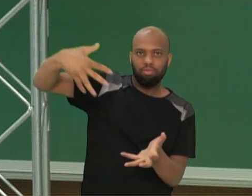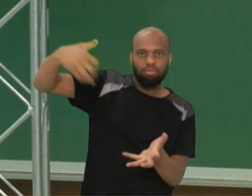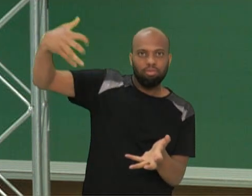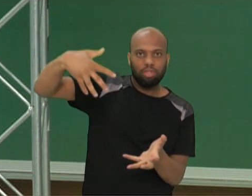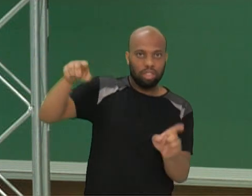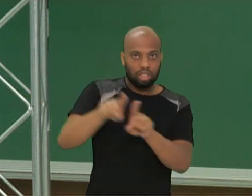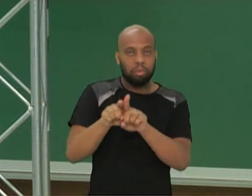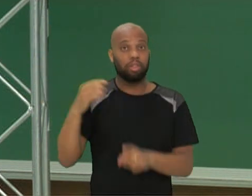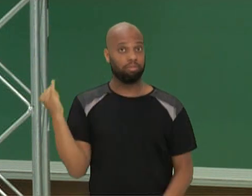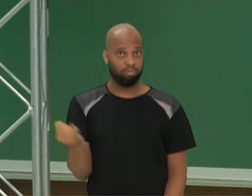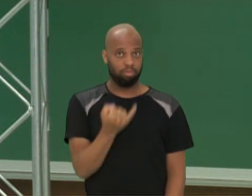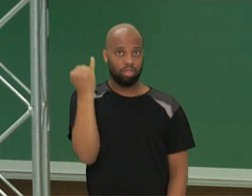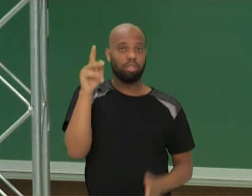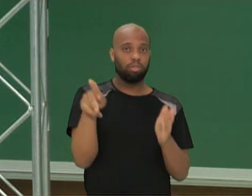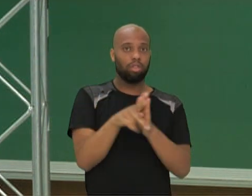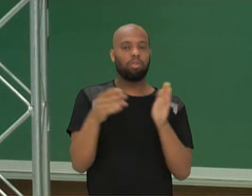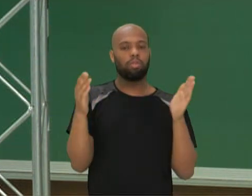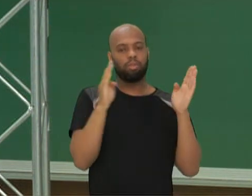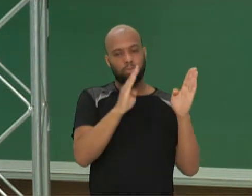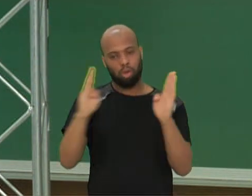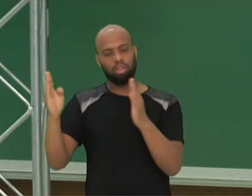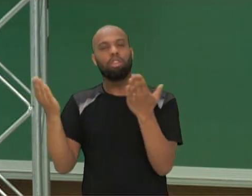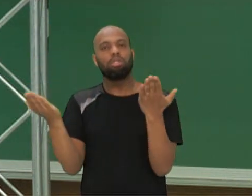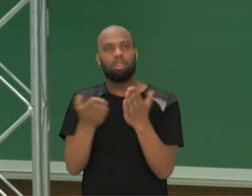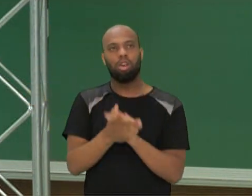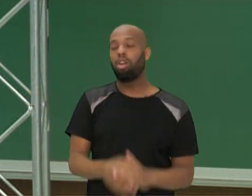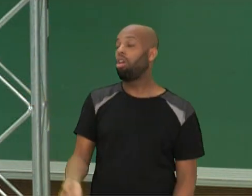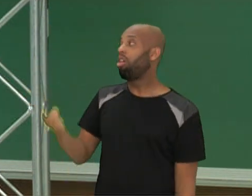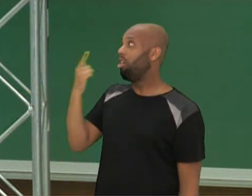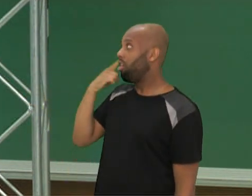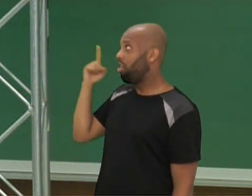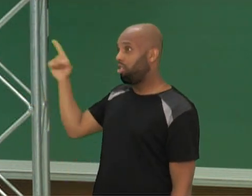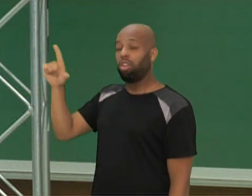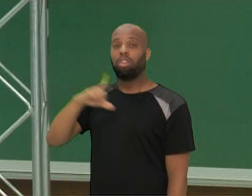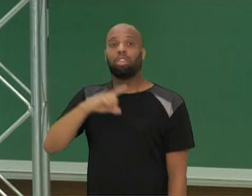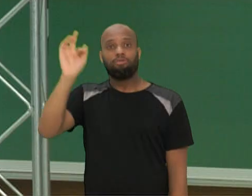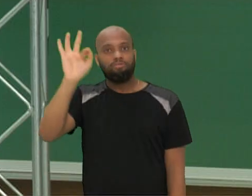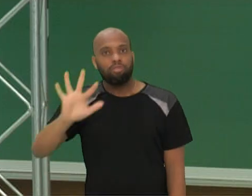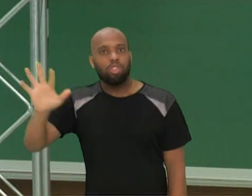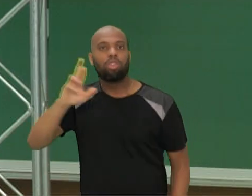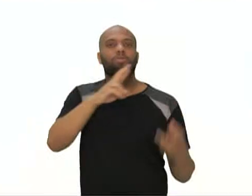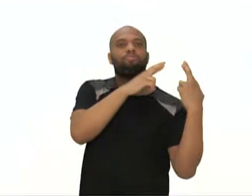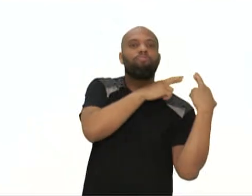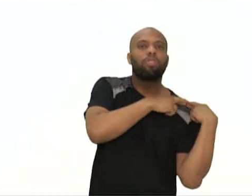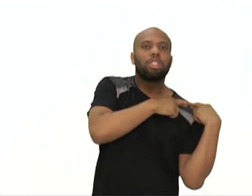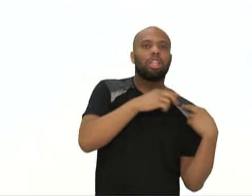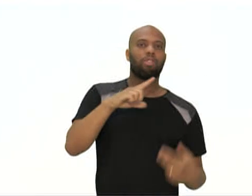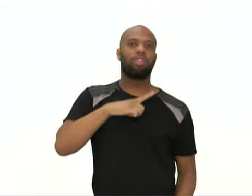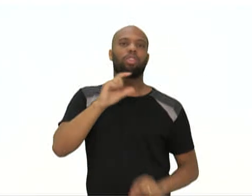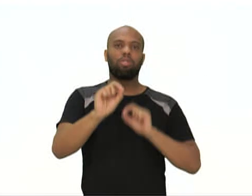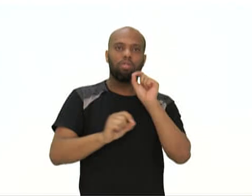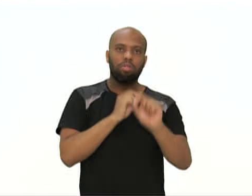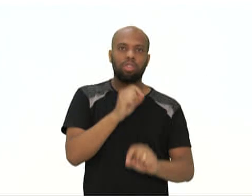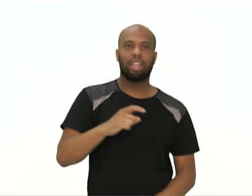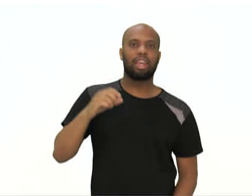importância da atmosfera nesse processo. Olha ali na tela. Fenômeno responsável pela conservação de calor